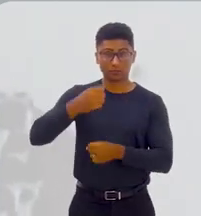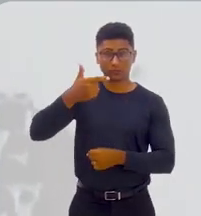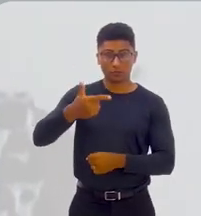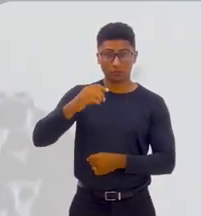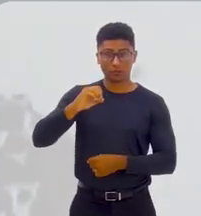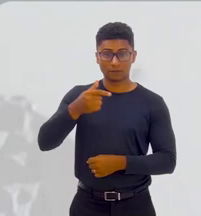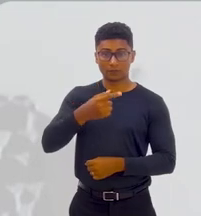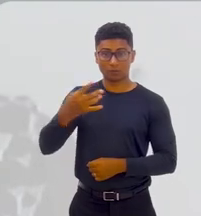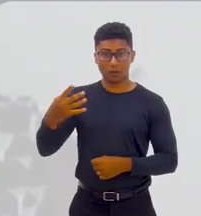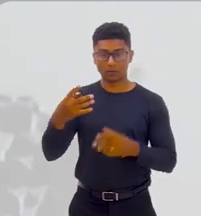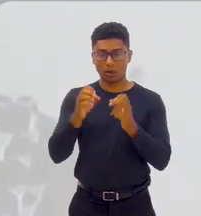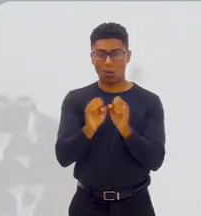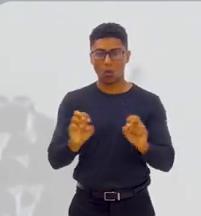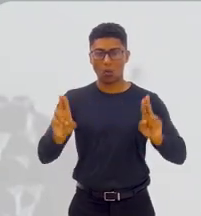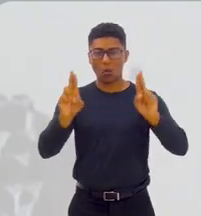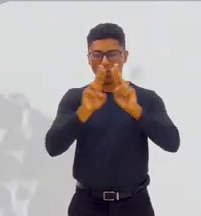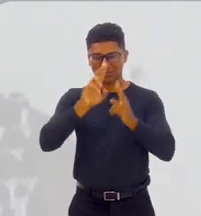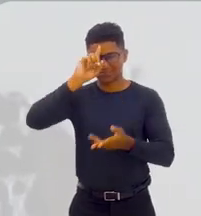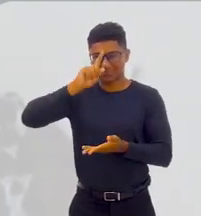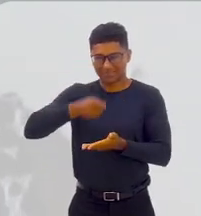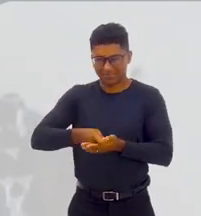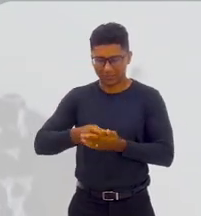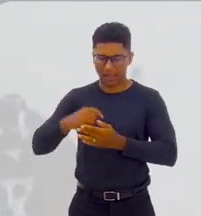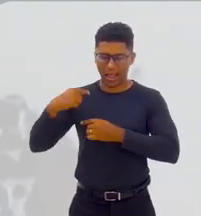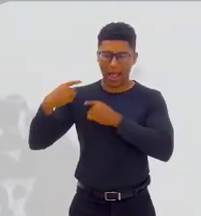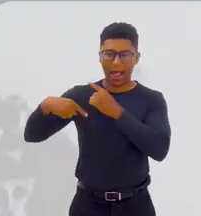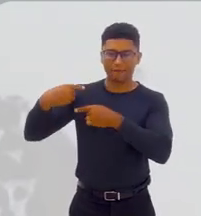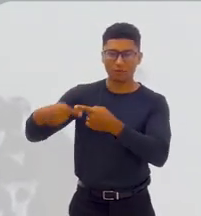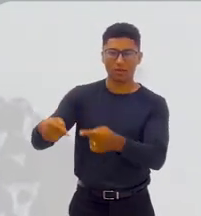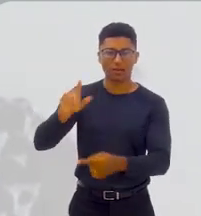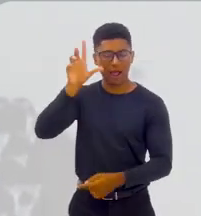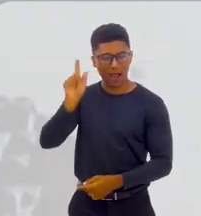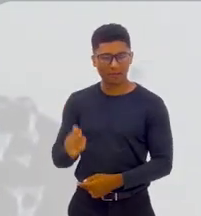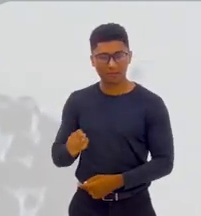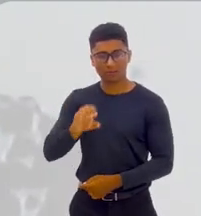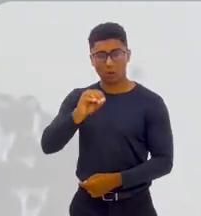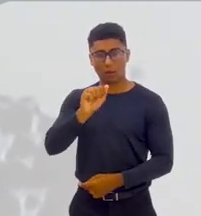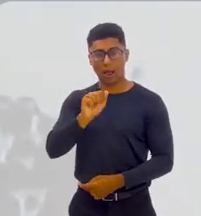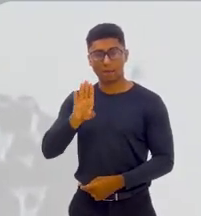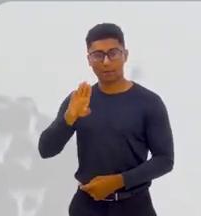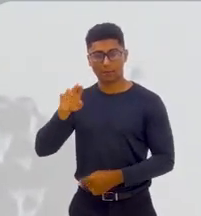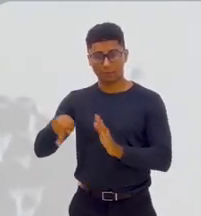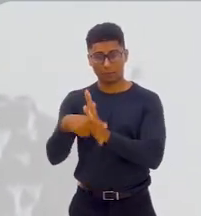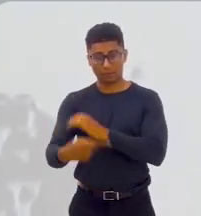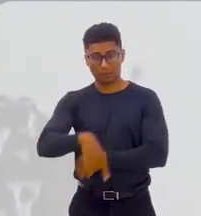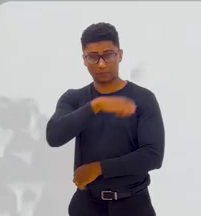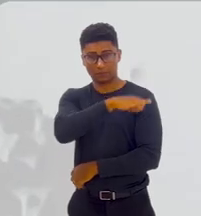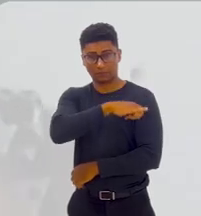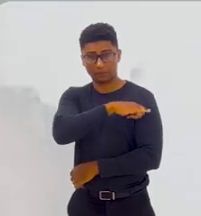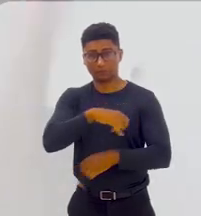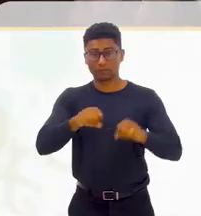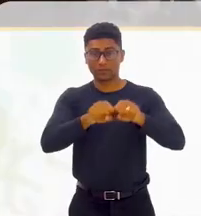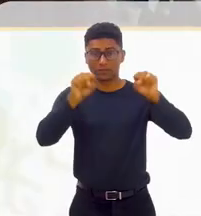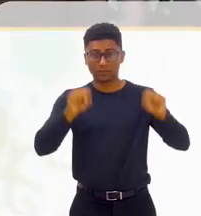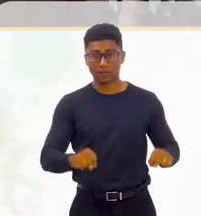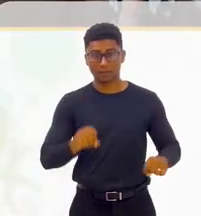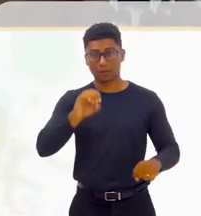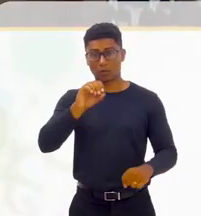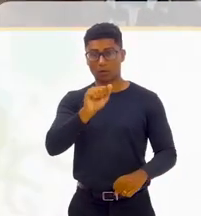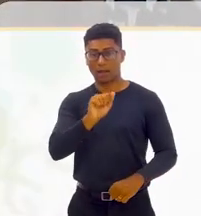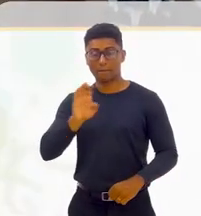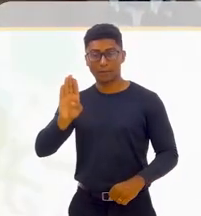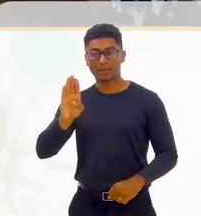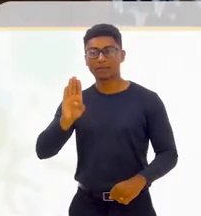2024, né? Instituído pela ONU. A gente conseguiu que a OAB do Rio de Janeiro colocasse no sistema, a OAB todo não